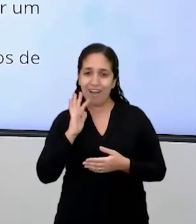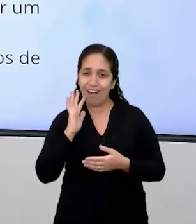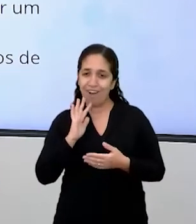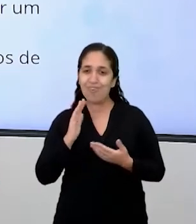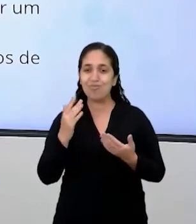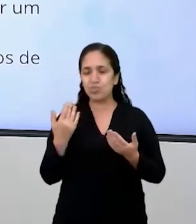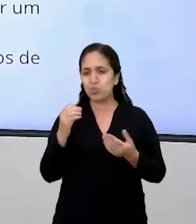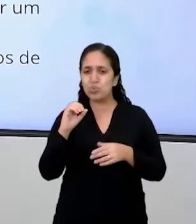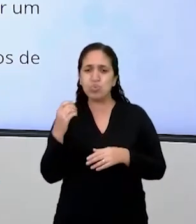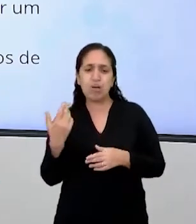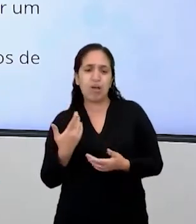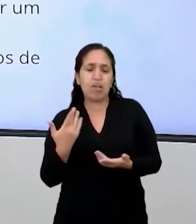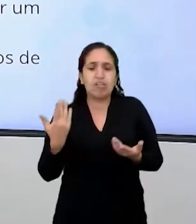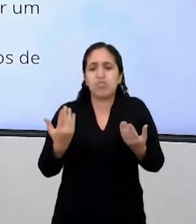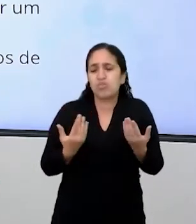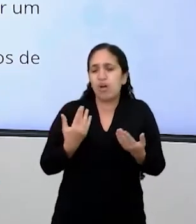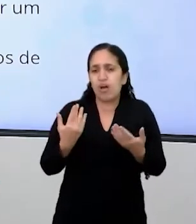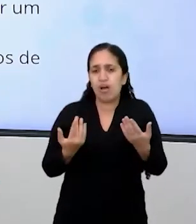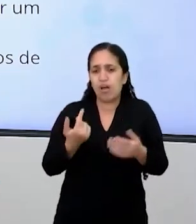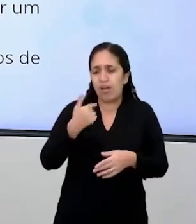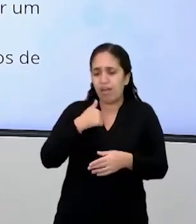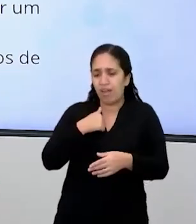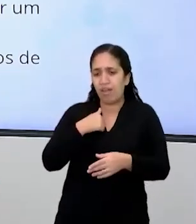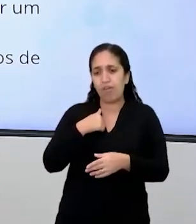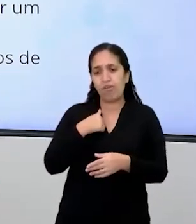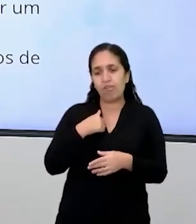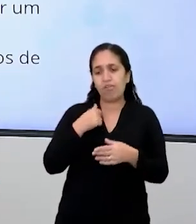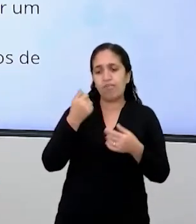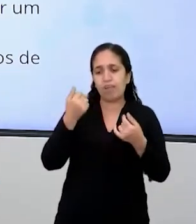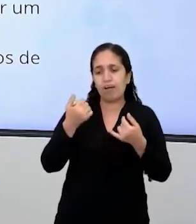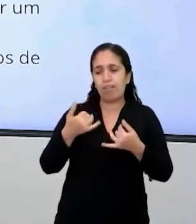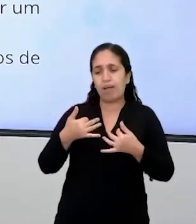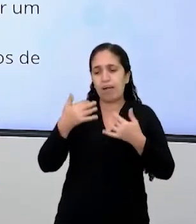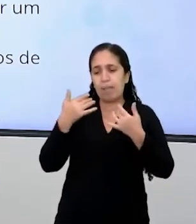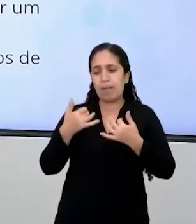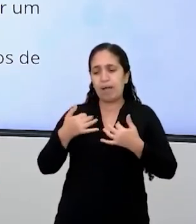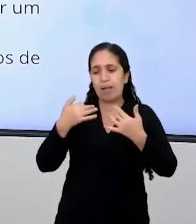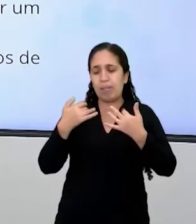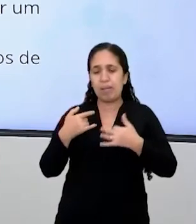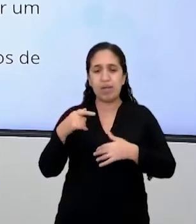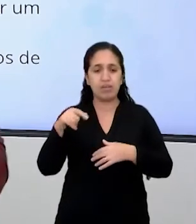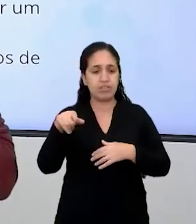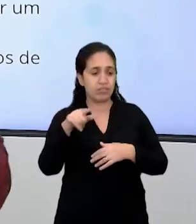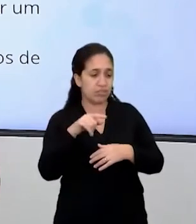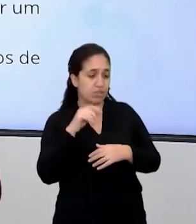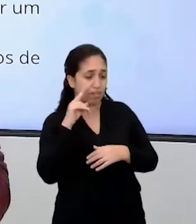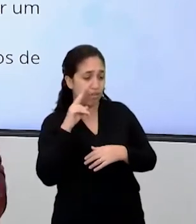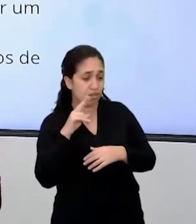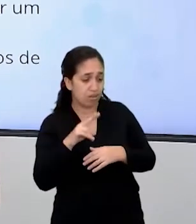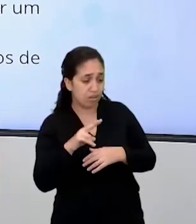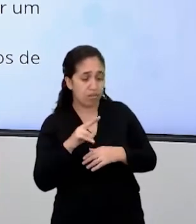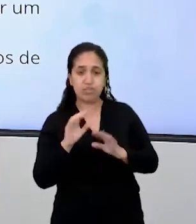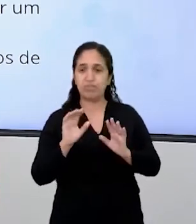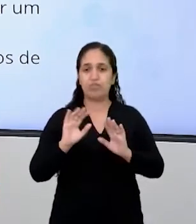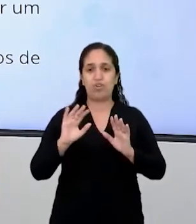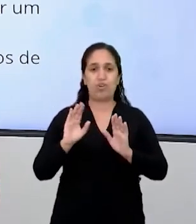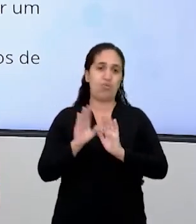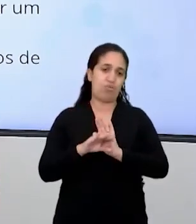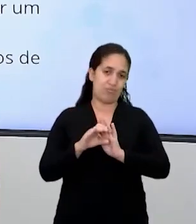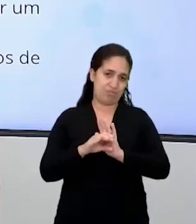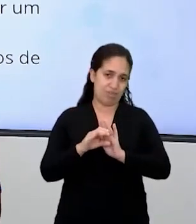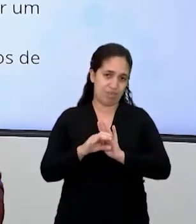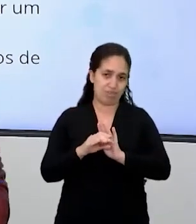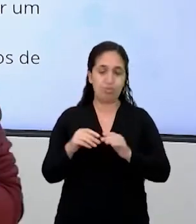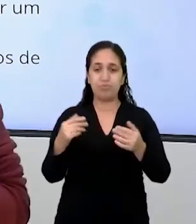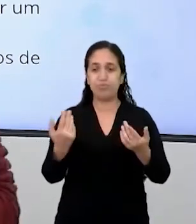do que tão somente eu ficar aqui reproduzindo vocês aí, né, da questão de conceitos. Então, por